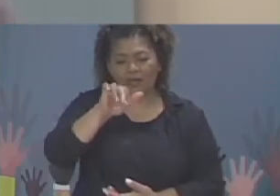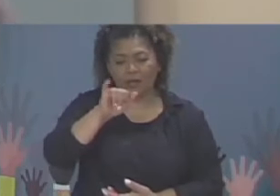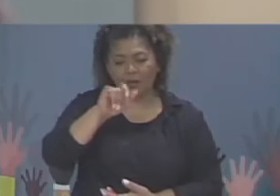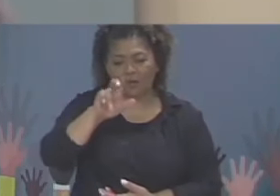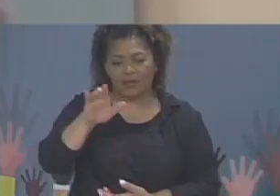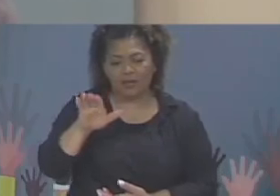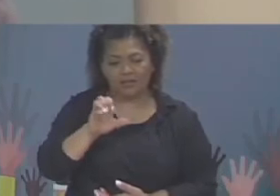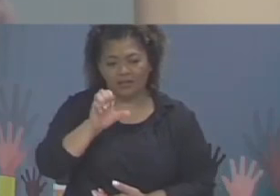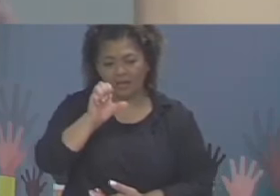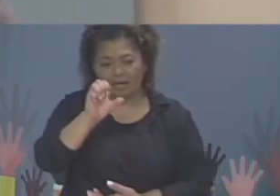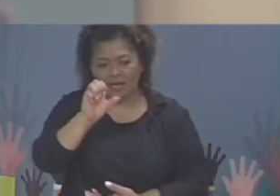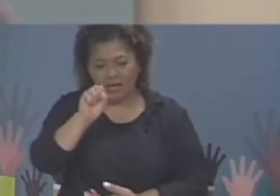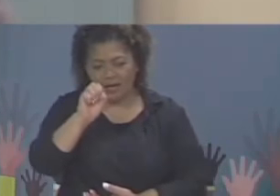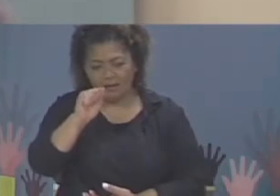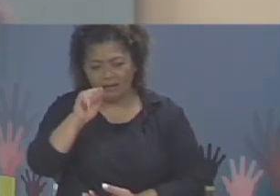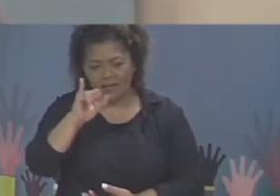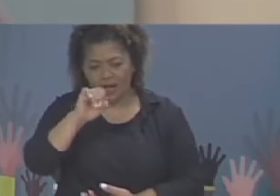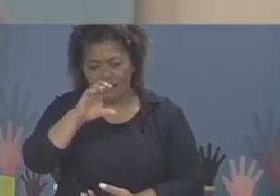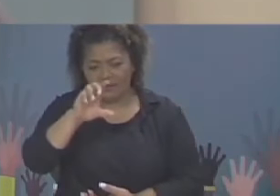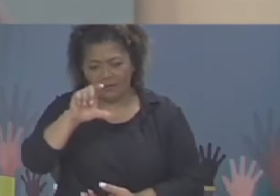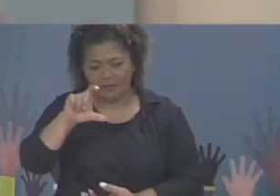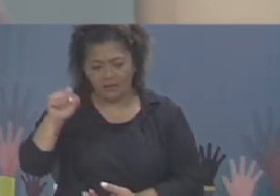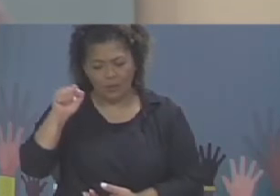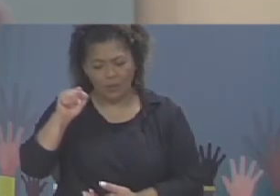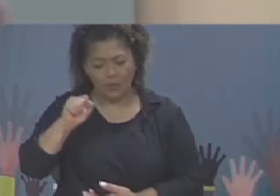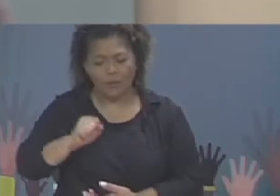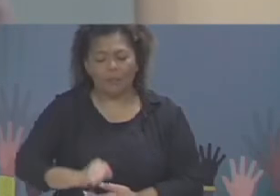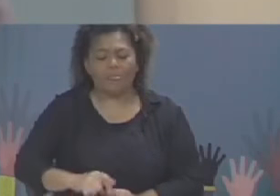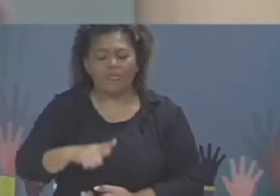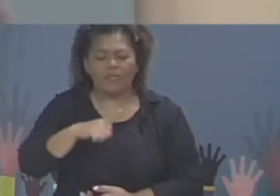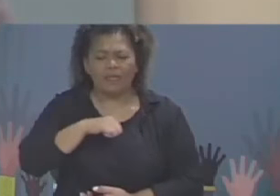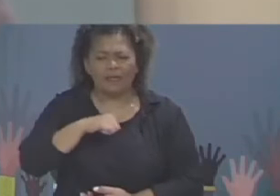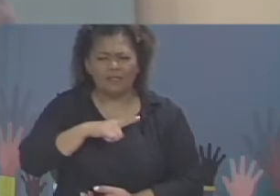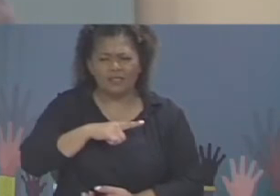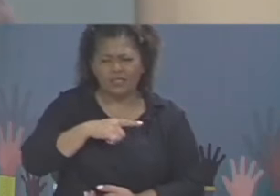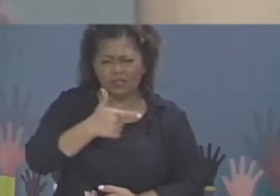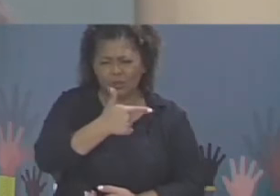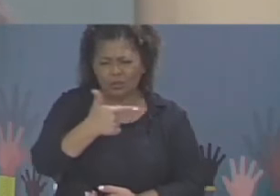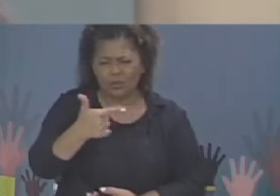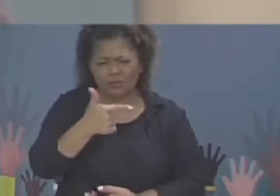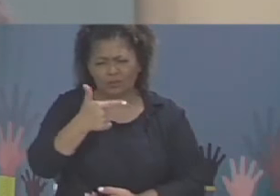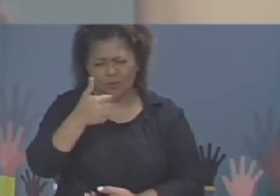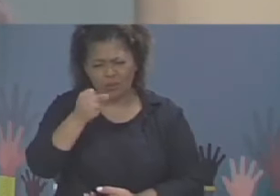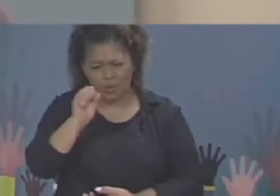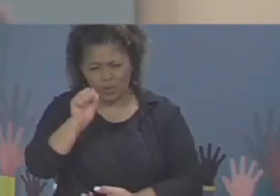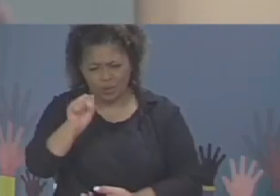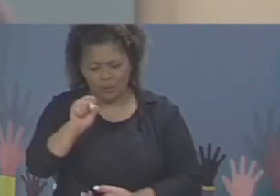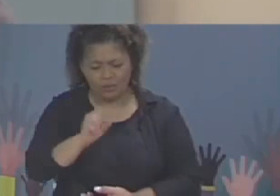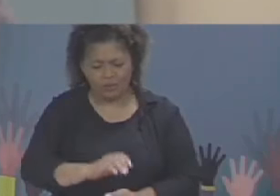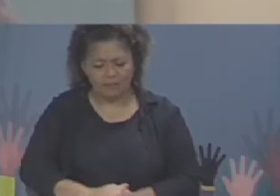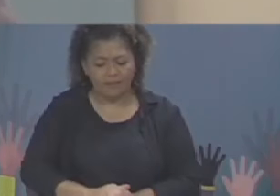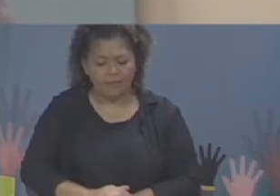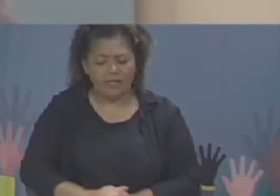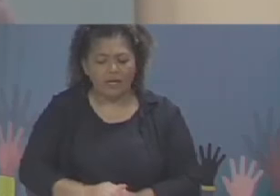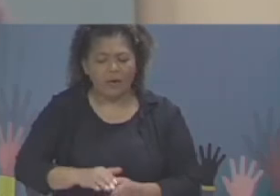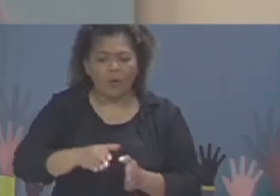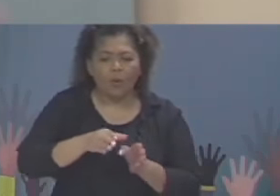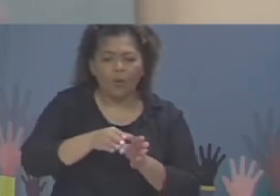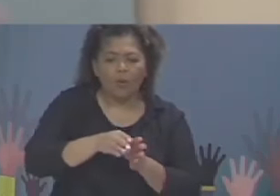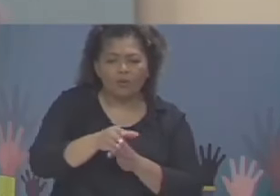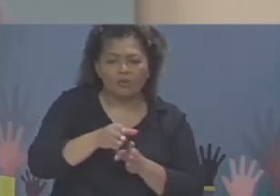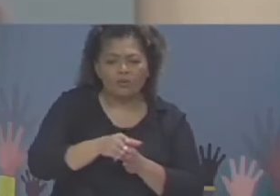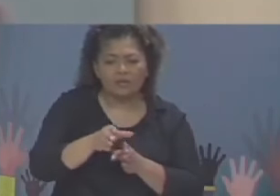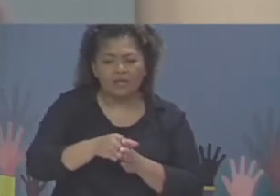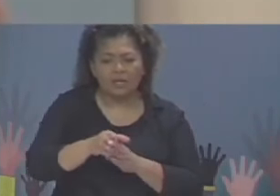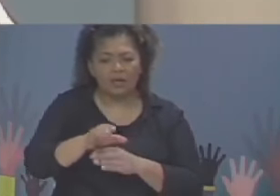área chamada psicometria desde 2008, tenho uma movimentação política no Conselho Regional 05, Conselho Regional do Rio, eu vim do